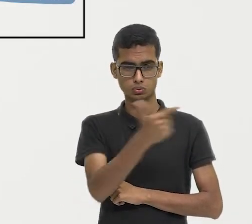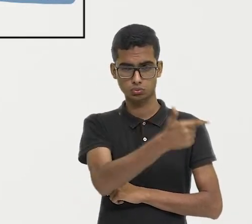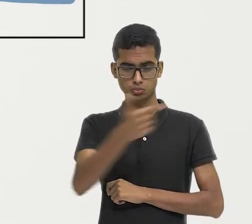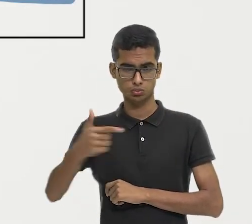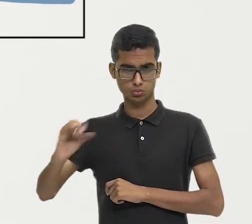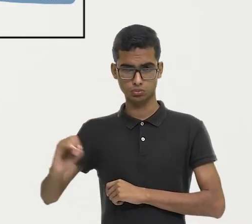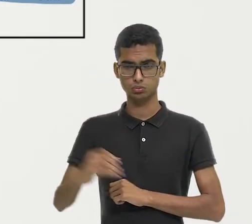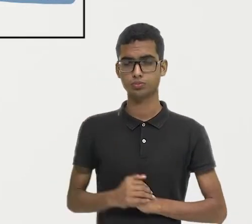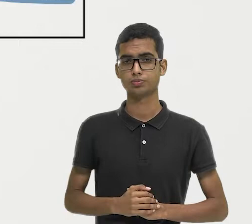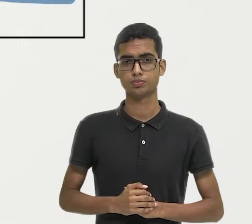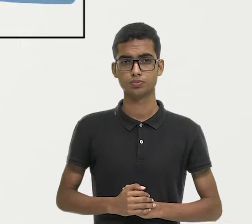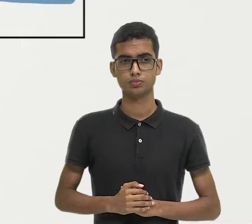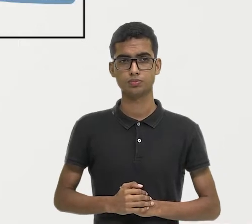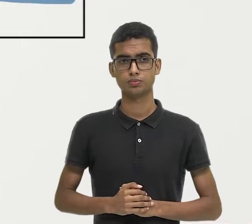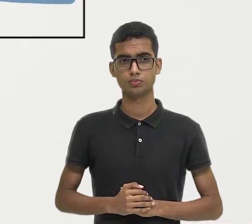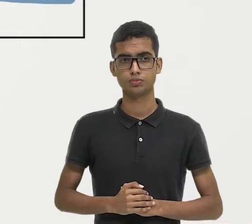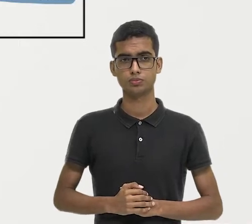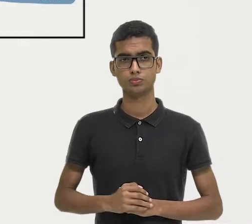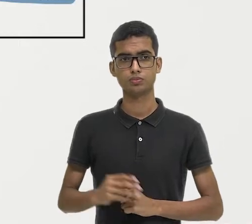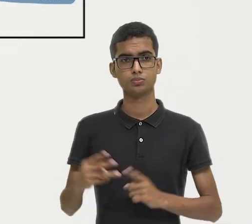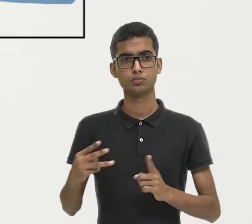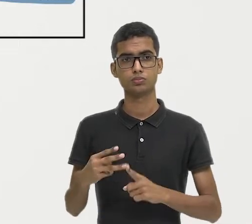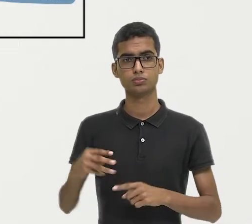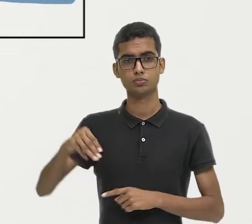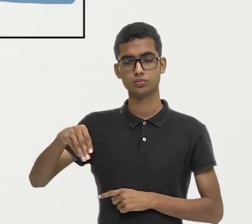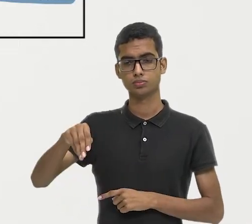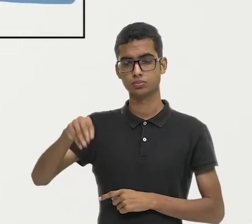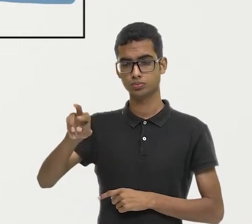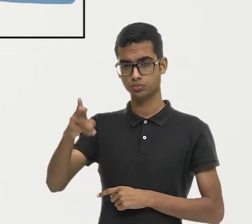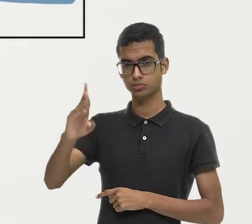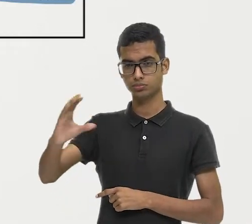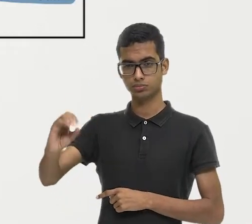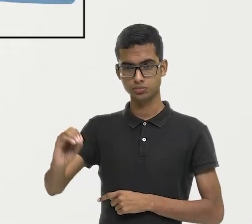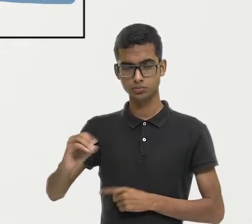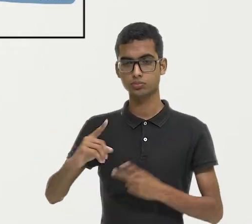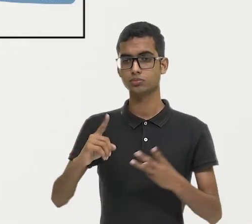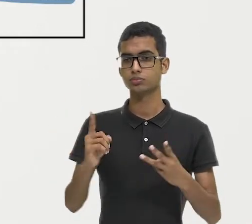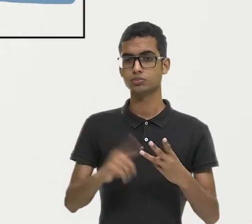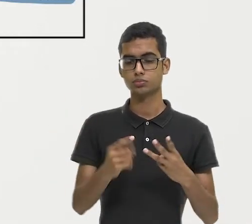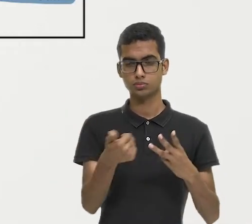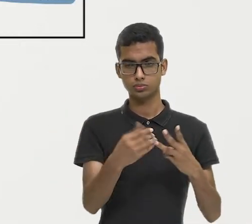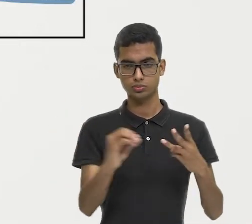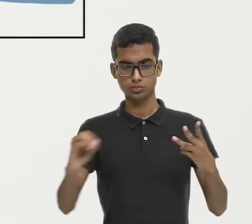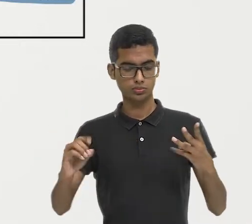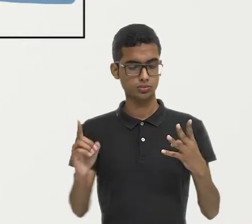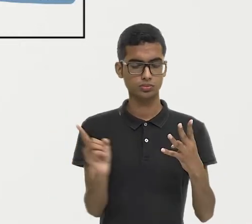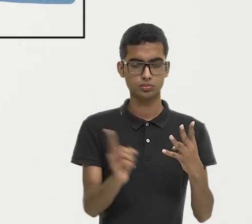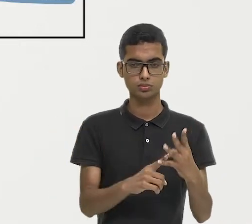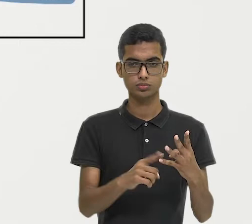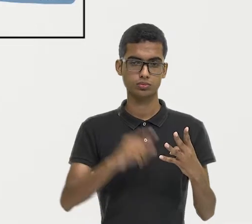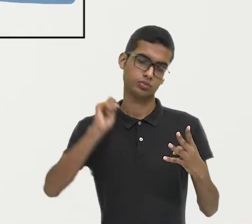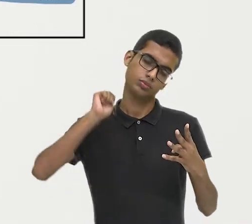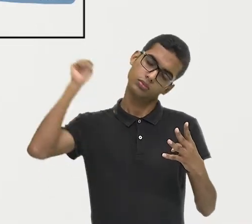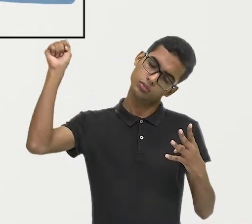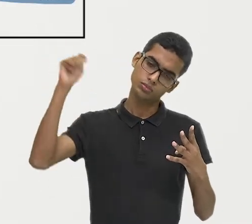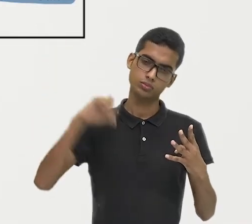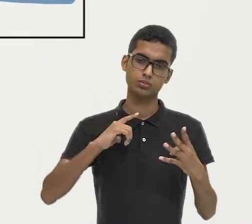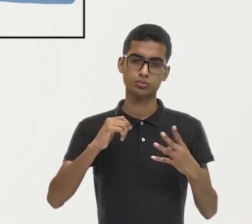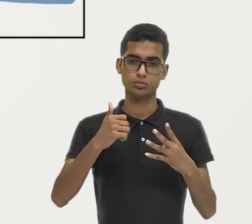para 220, beleza? Em março, 100. Em abril,